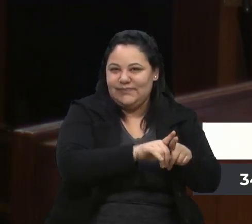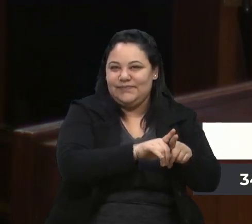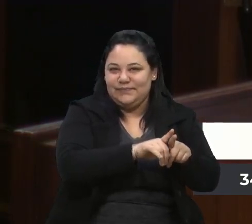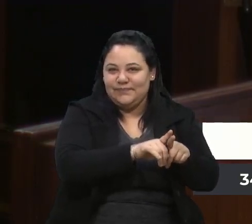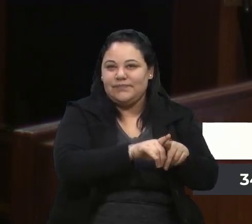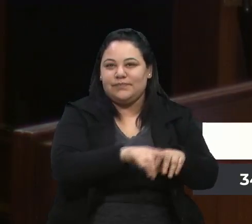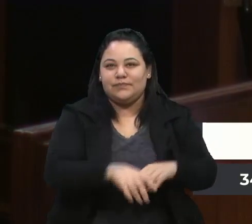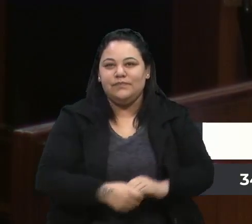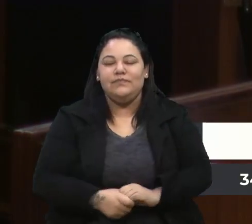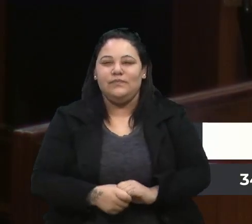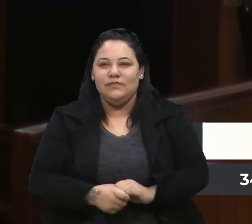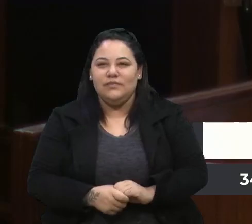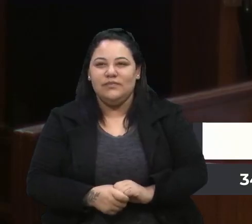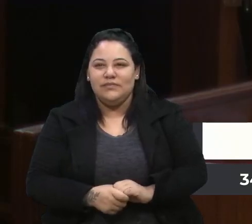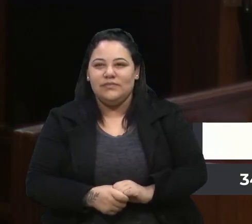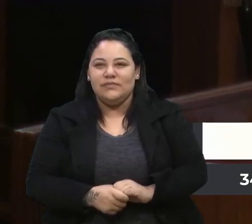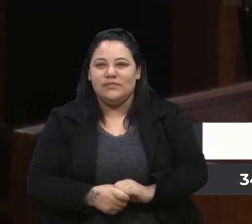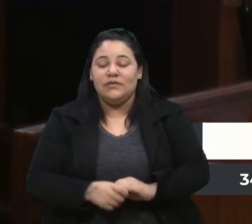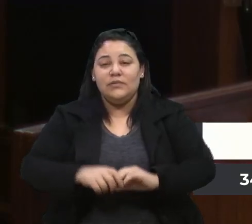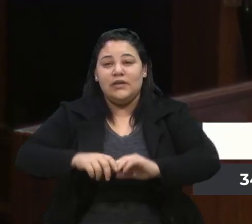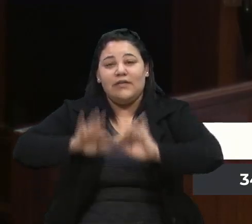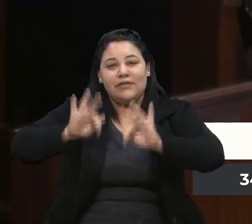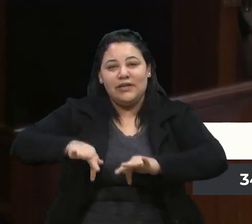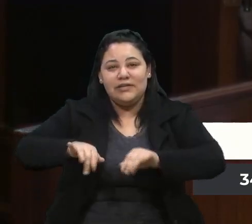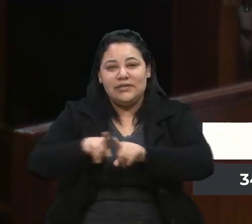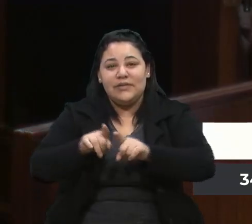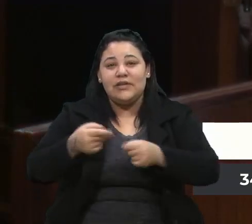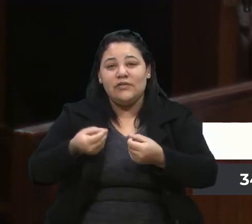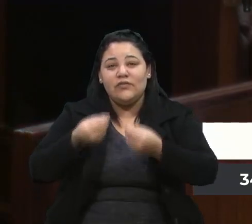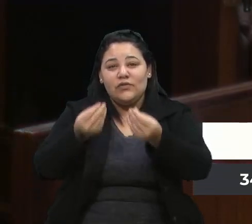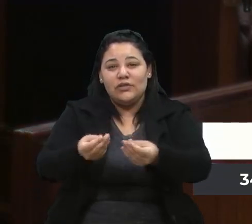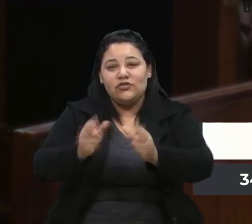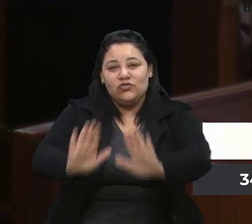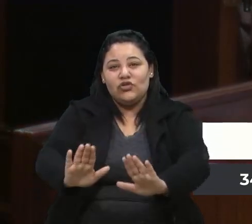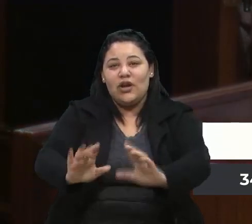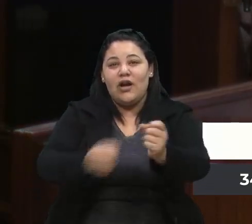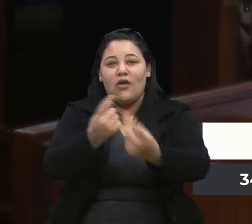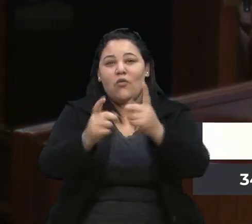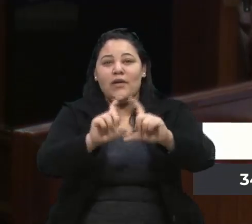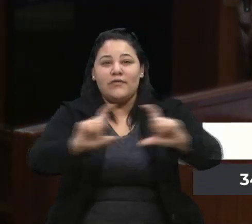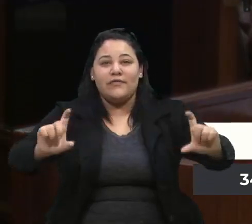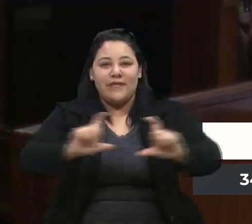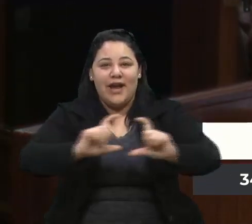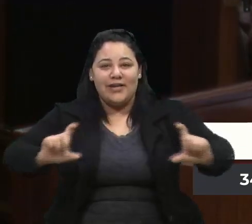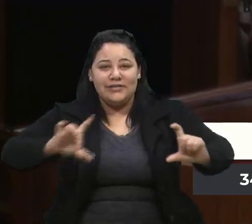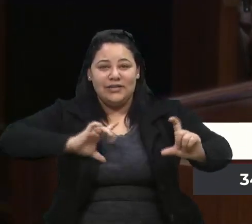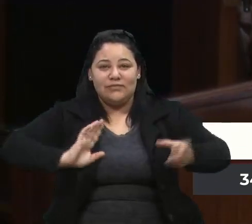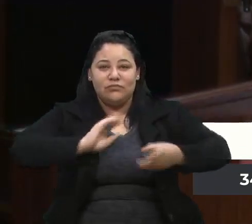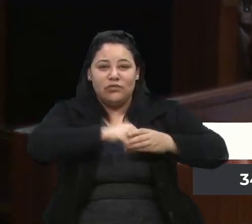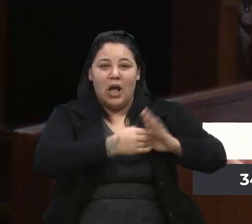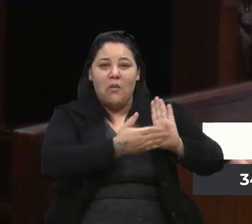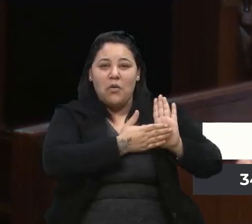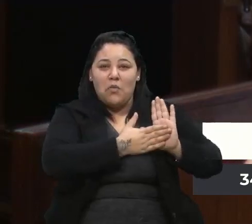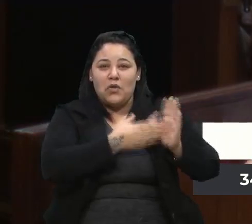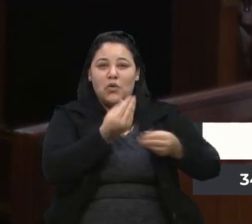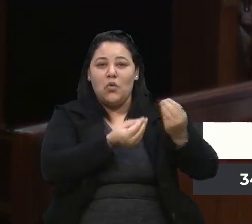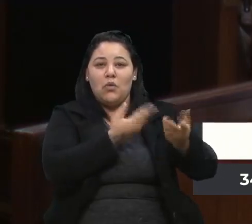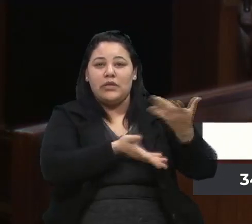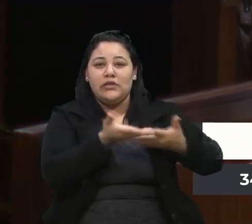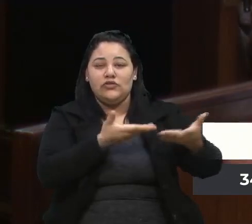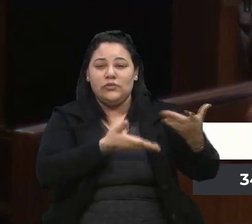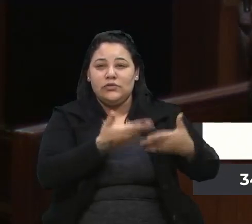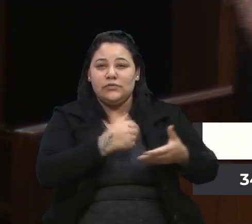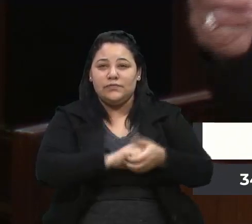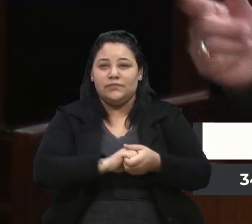remoto. Para encerrar, eu vou deixar aqui algumas frases que está dentro da nossa proposta, como é o atendimento.